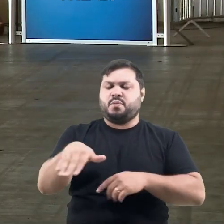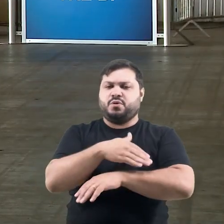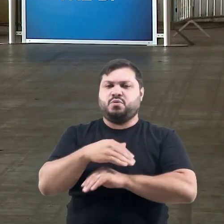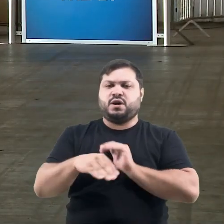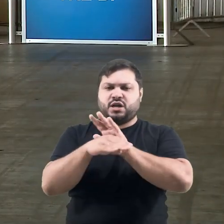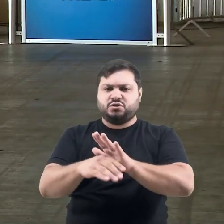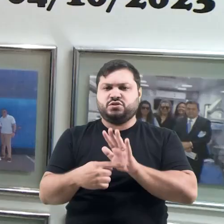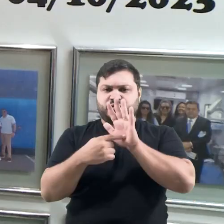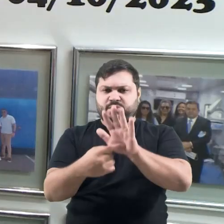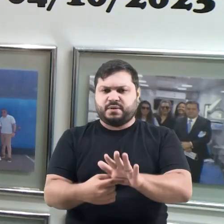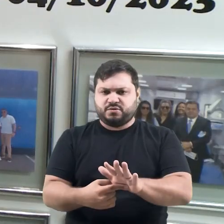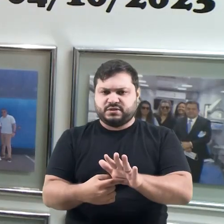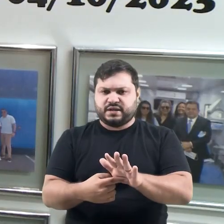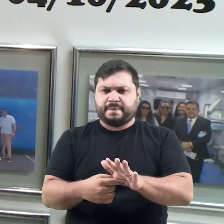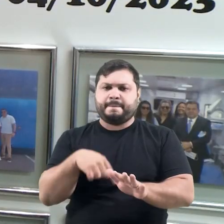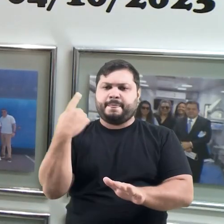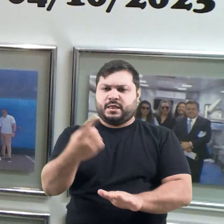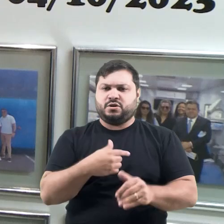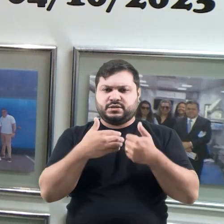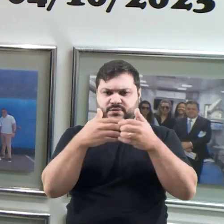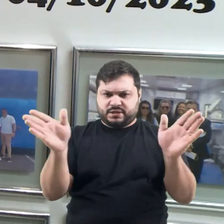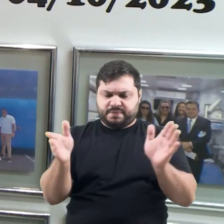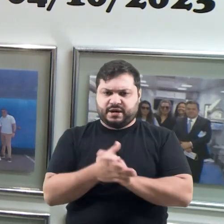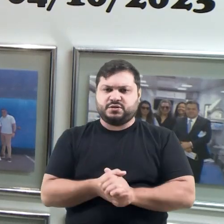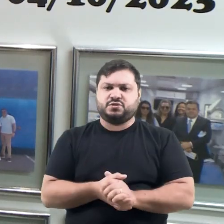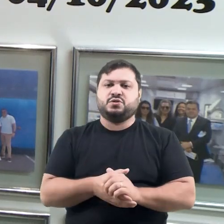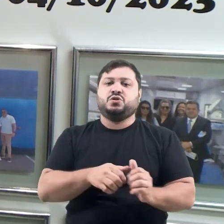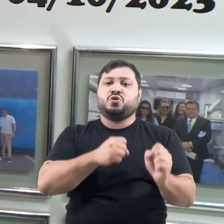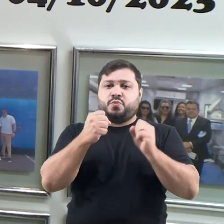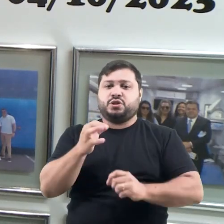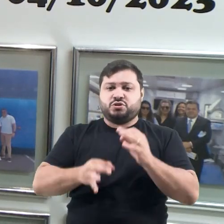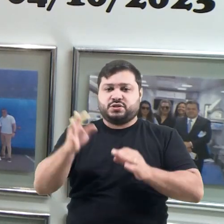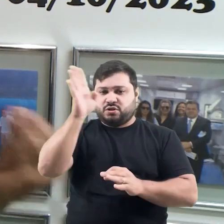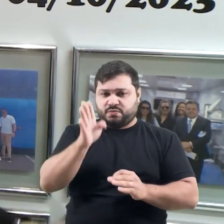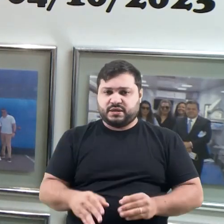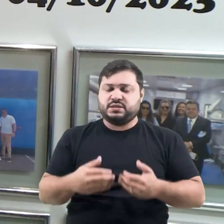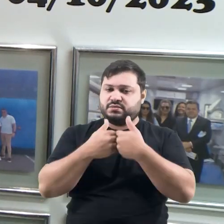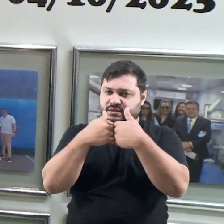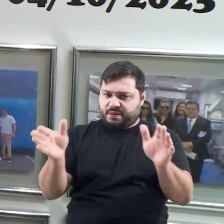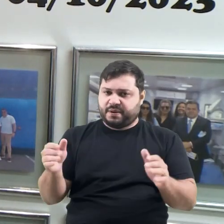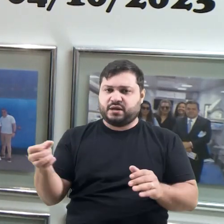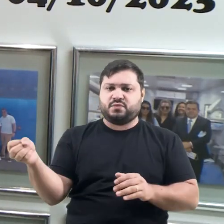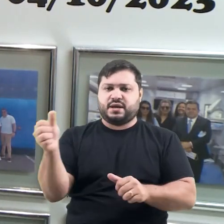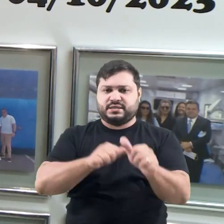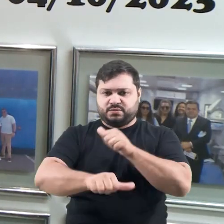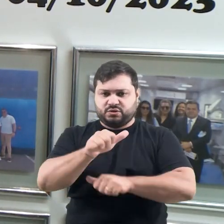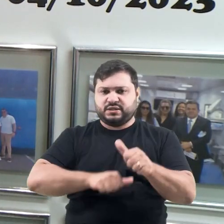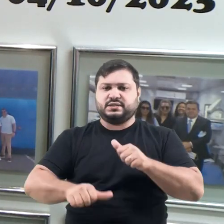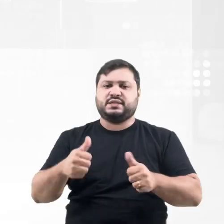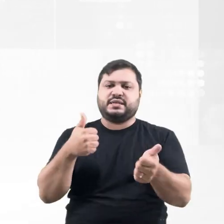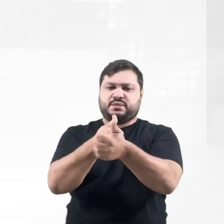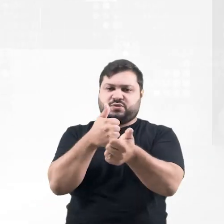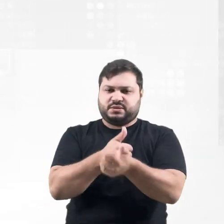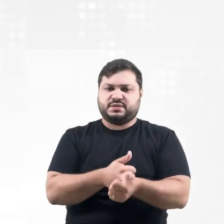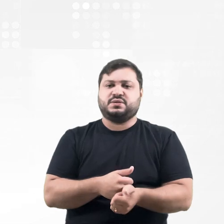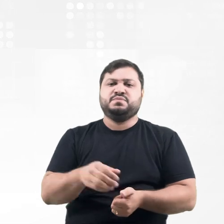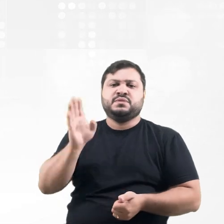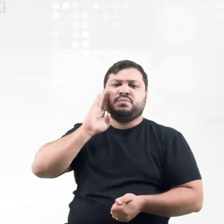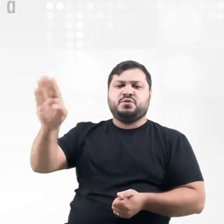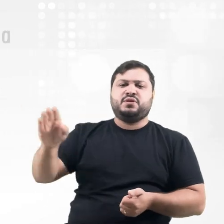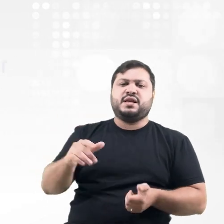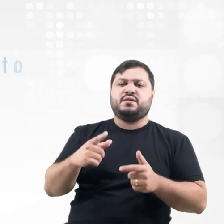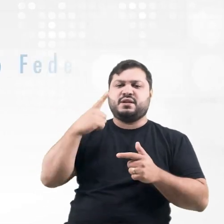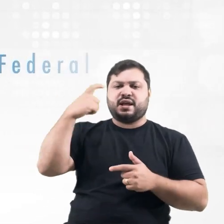vem para mostrar que estamos abertos. O Poder Judiciário do Brasil está aberto a essa mudança, a essa transformação. Pioneira